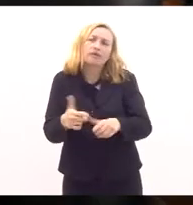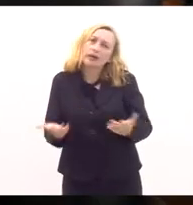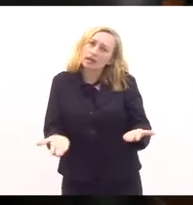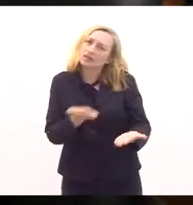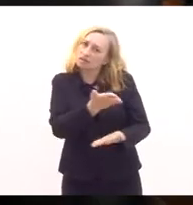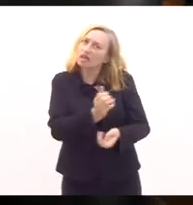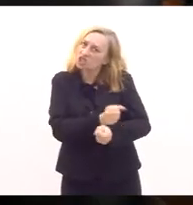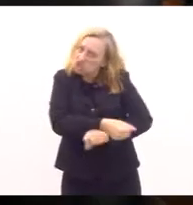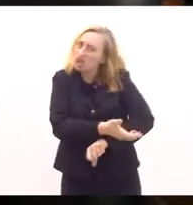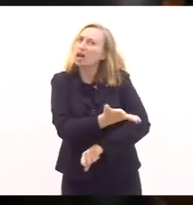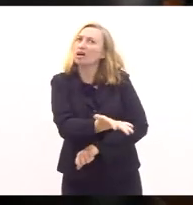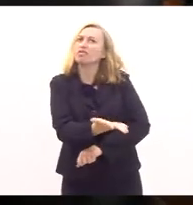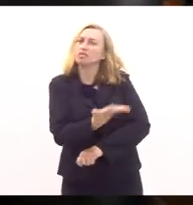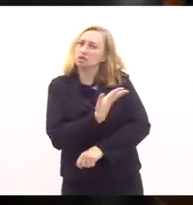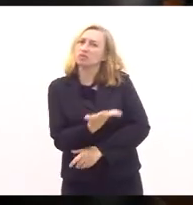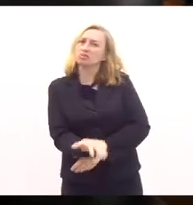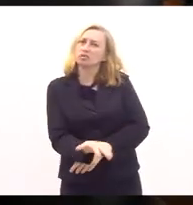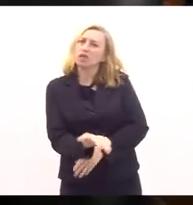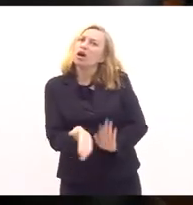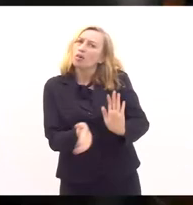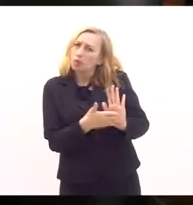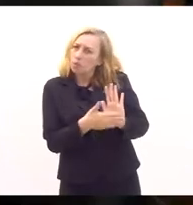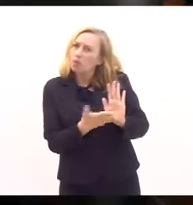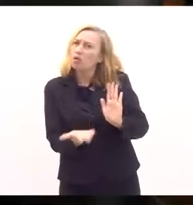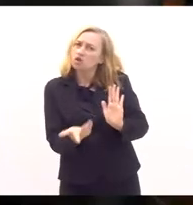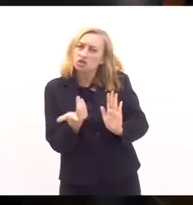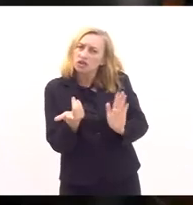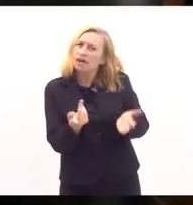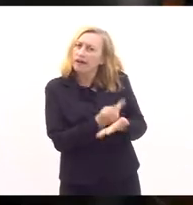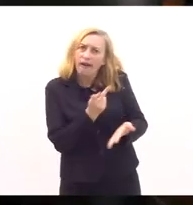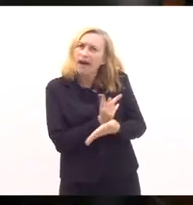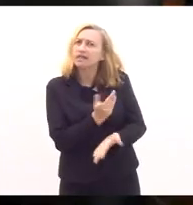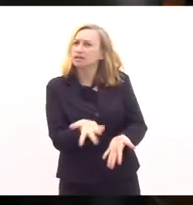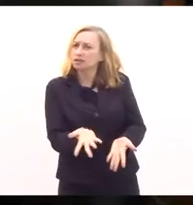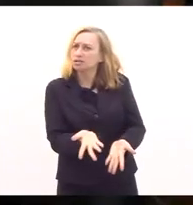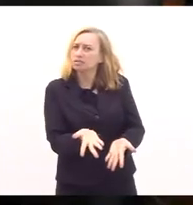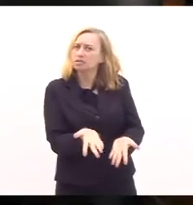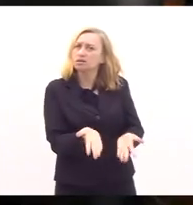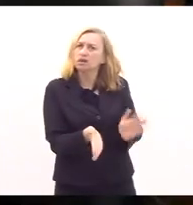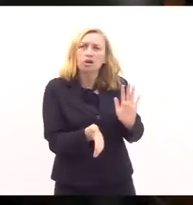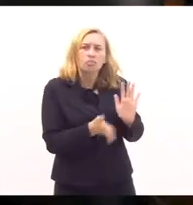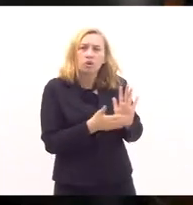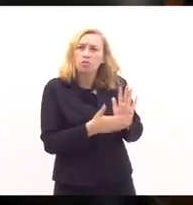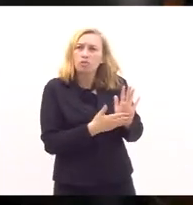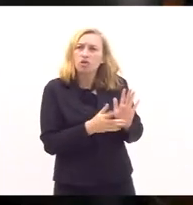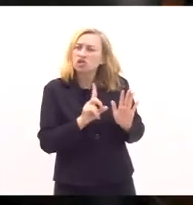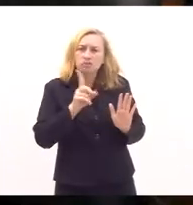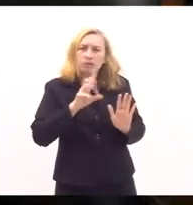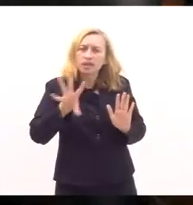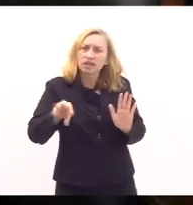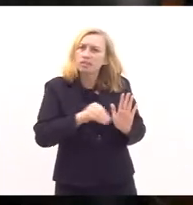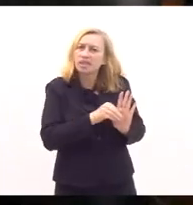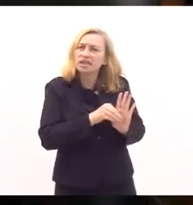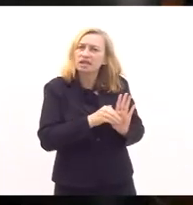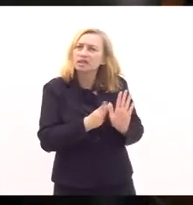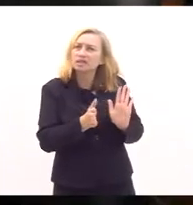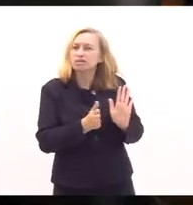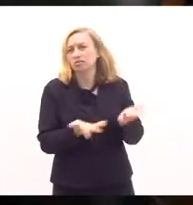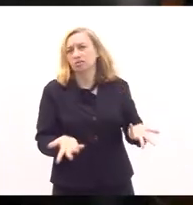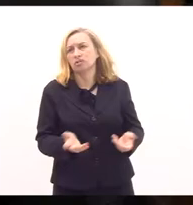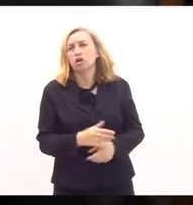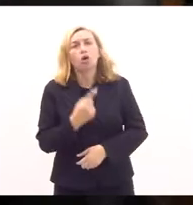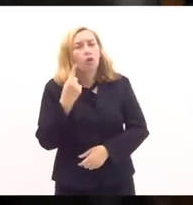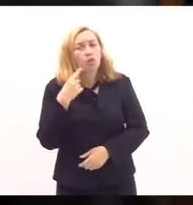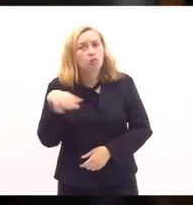escravo do trabalhador, companheiro. Isso é proposta ridícula. É uma proposta que não tinha que estar nem na mesa. Como eu escutei